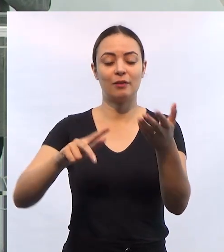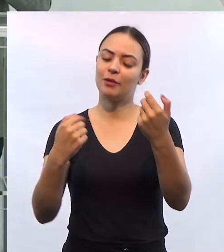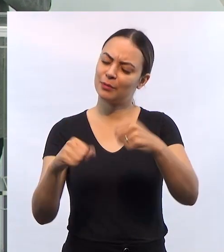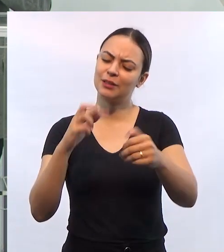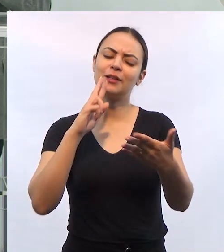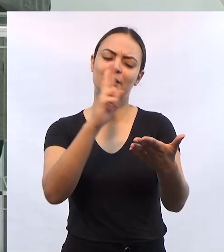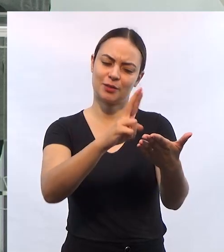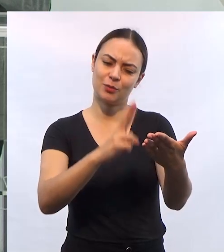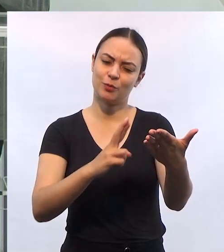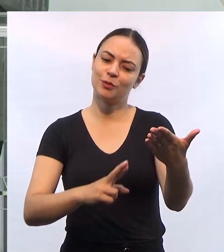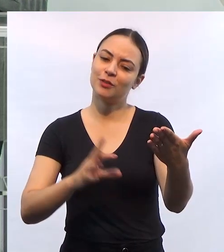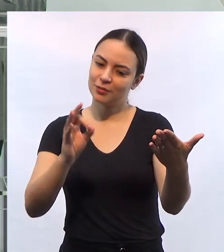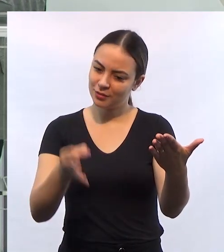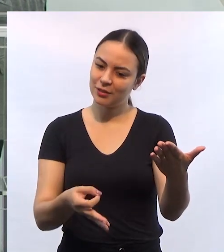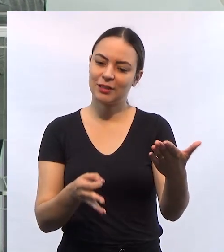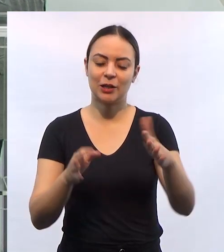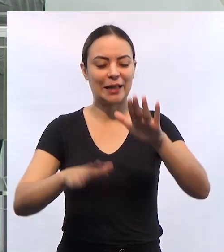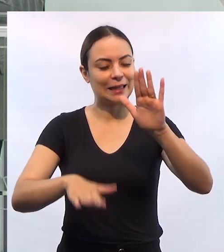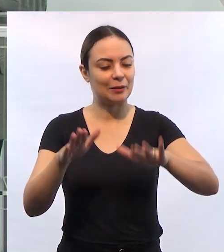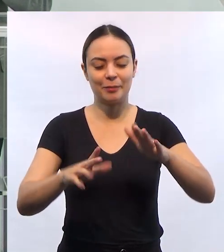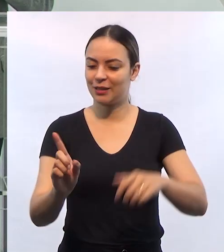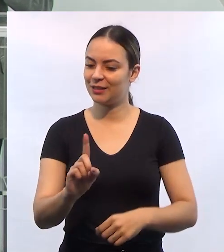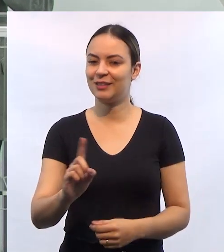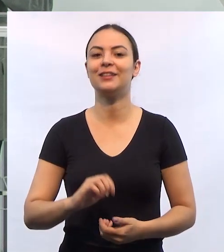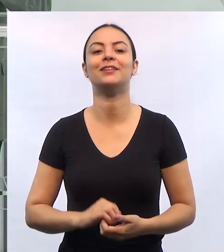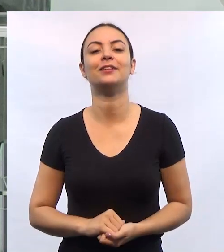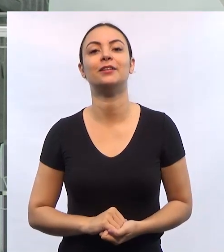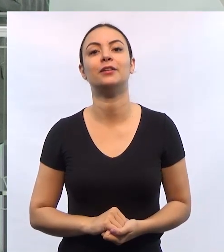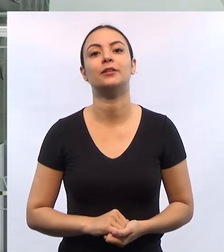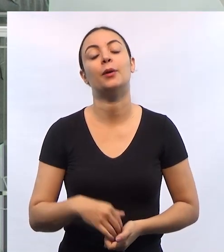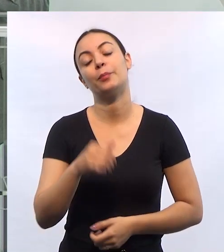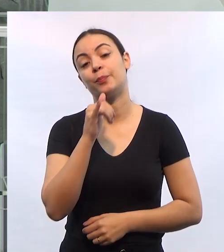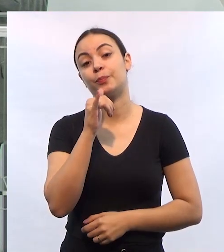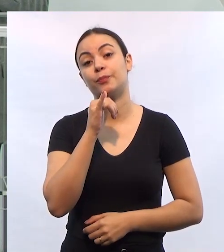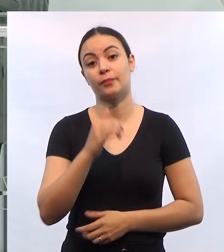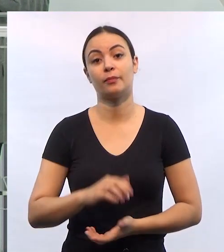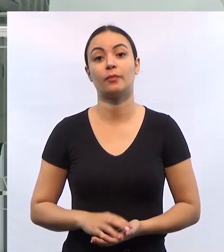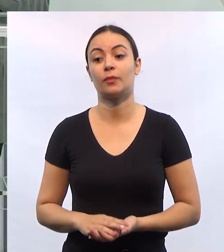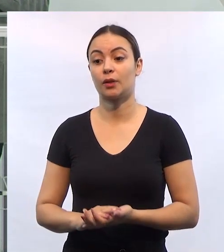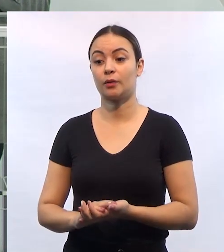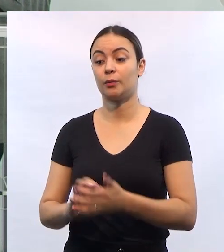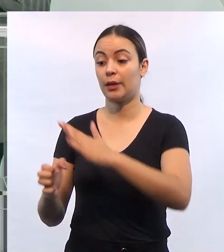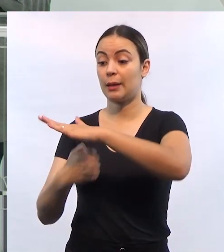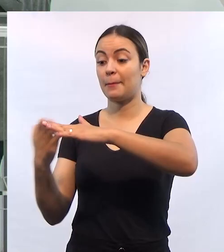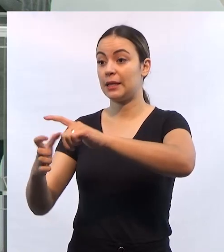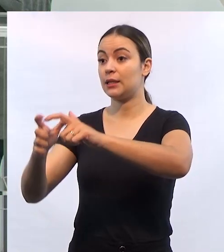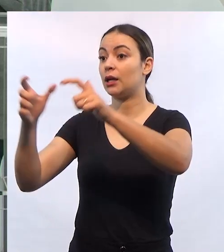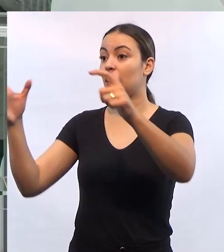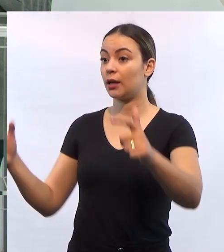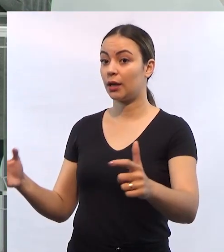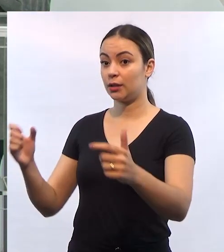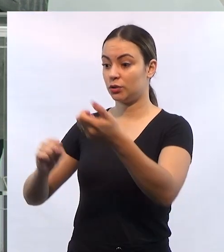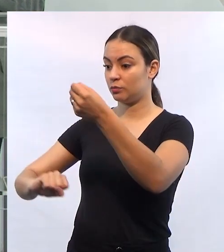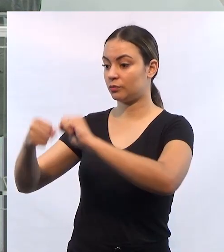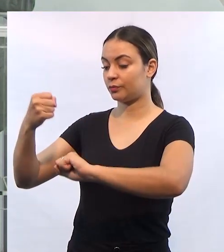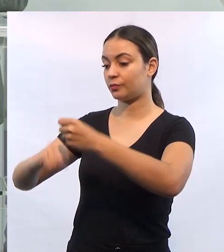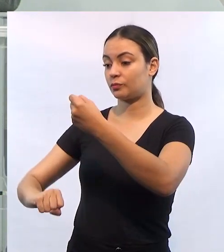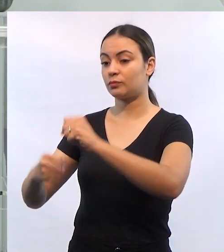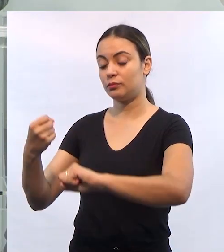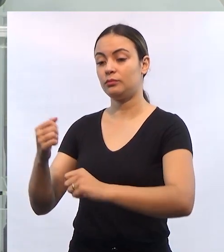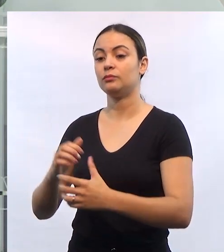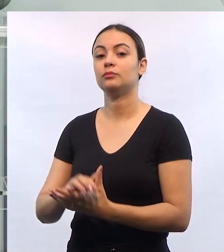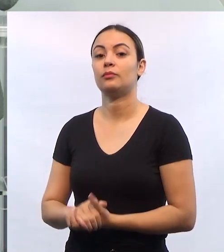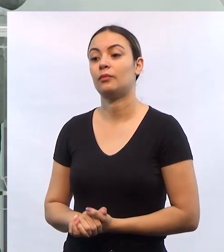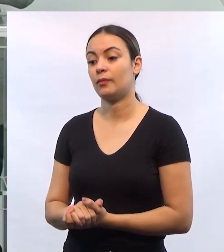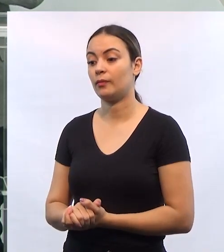Será que a mesma solução, vou dar um exemplo prático aqui, ó, a mesma solução que uma empresa grande tomar para resolver